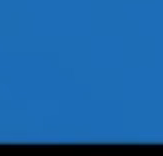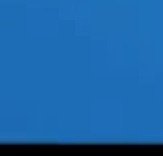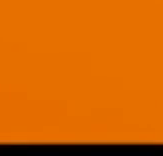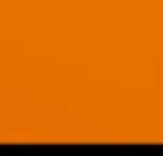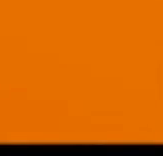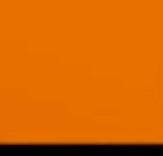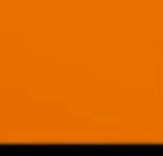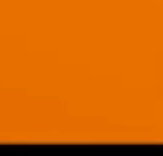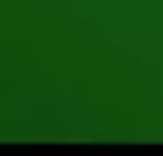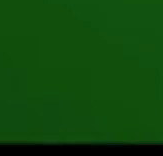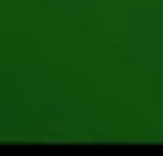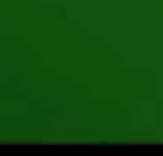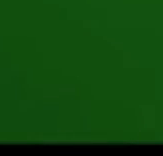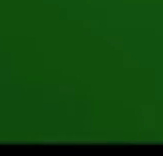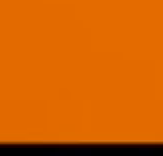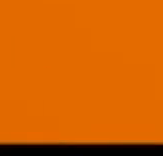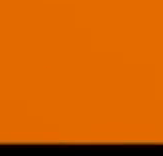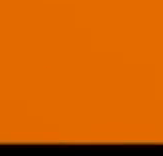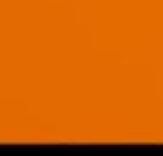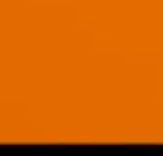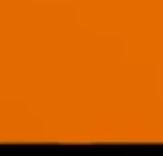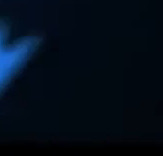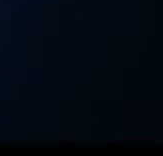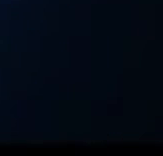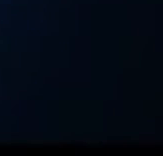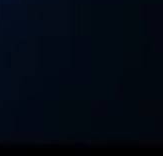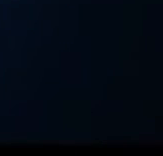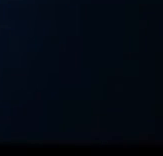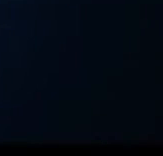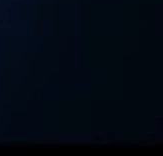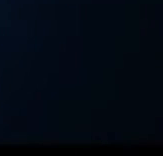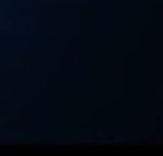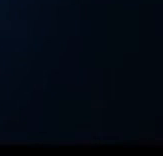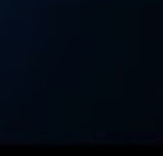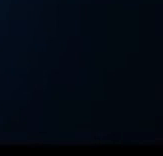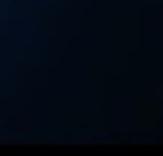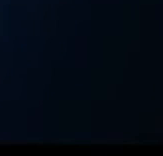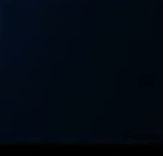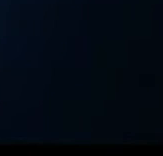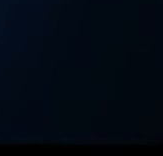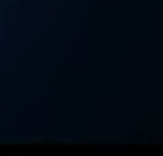Desfaça nesse momento a Rede Nacional de Rádio e Televisão, transmitida diretamente de Brasília.